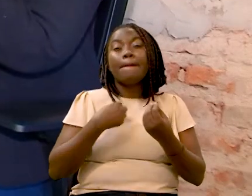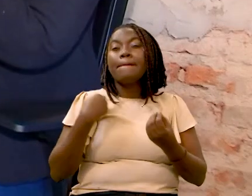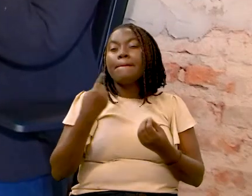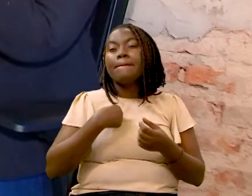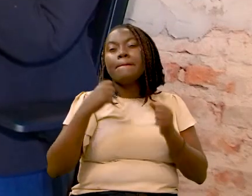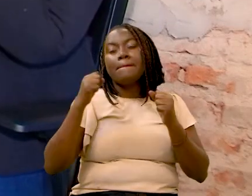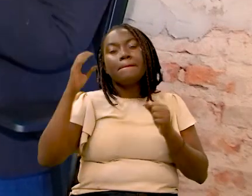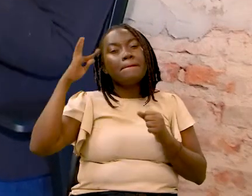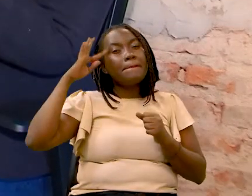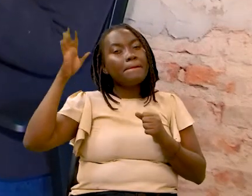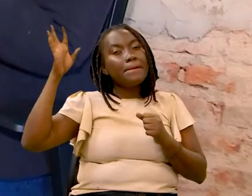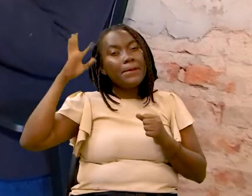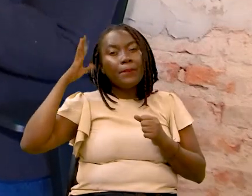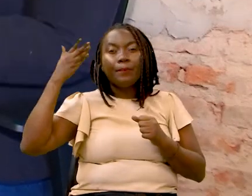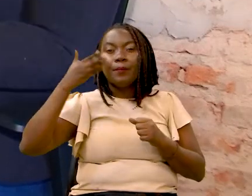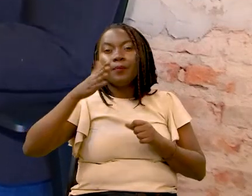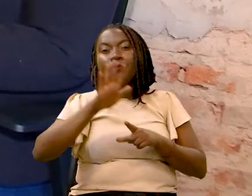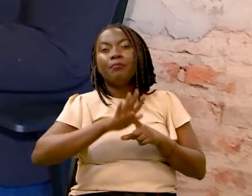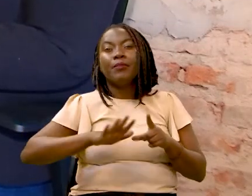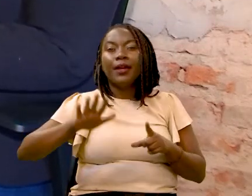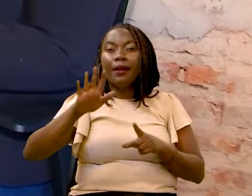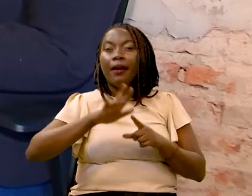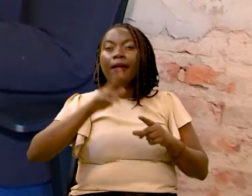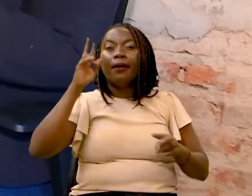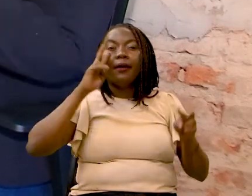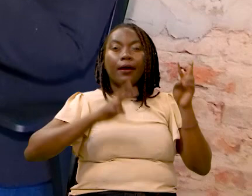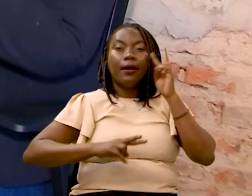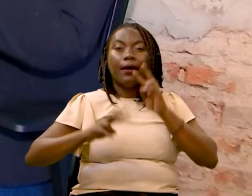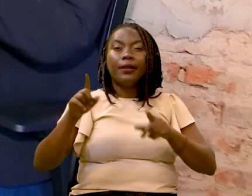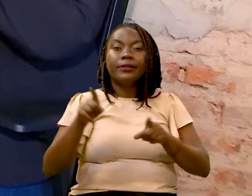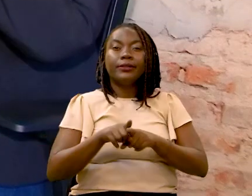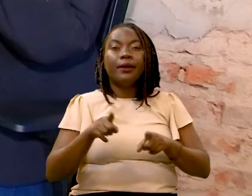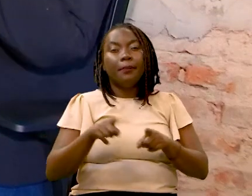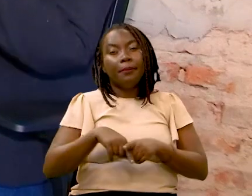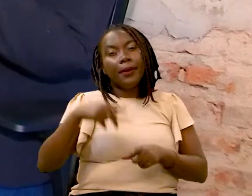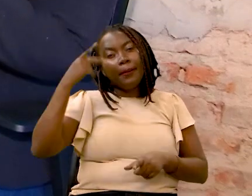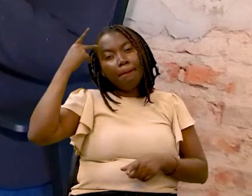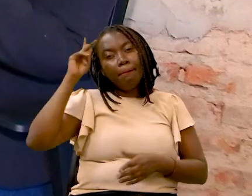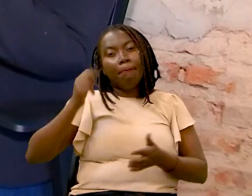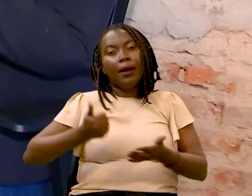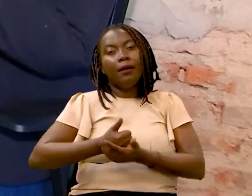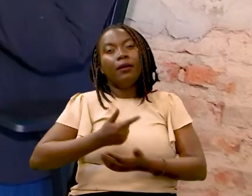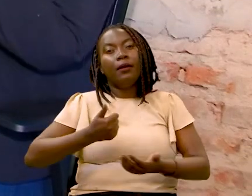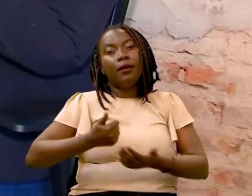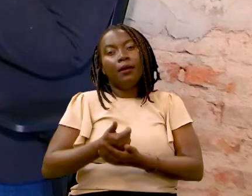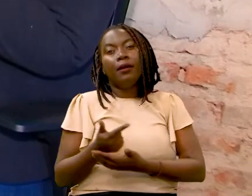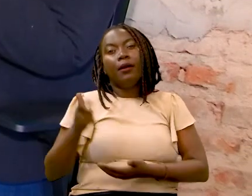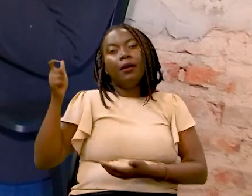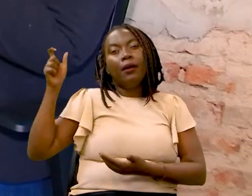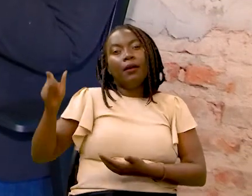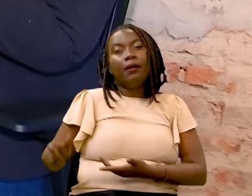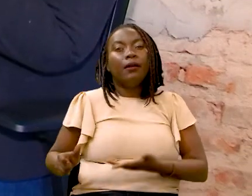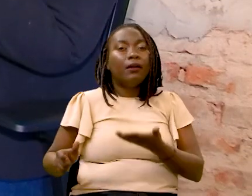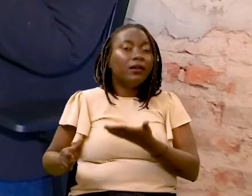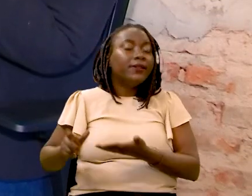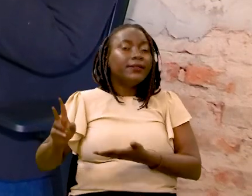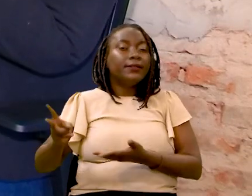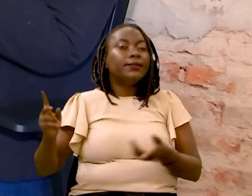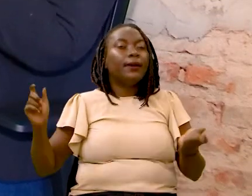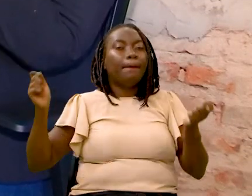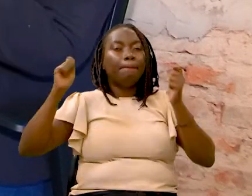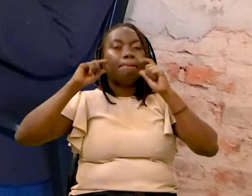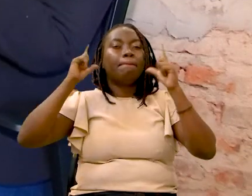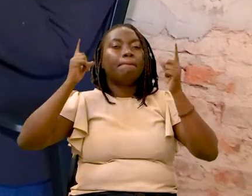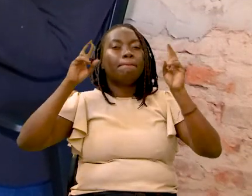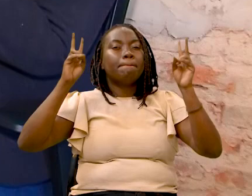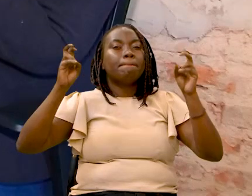pandemia, como a gente pode pensar nesse mercado com esse olhar também para o cliente que